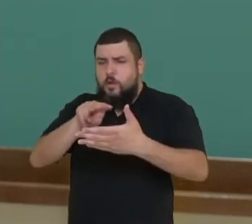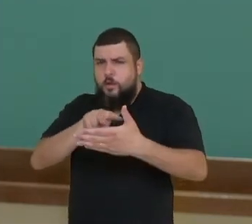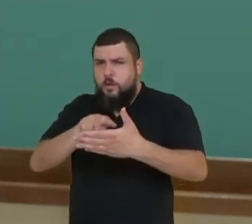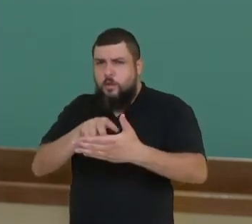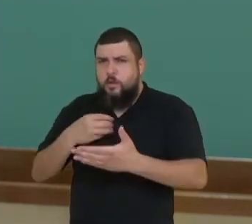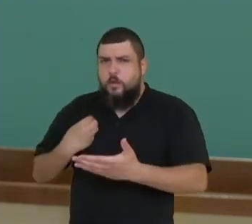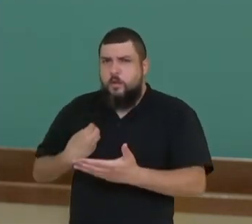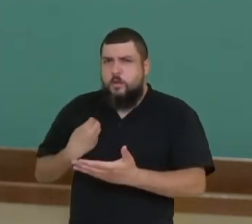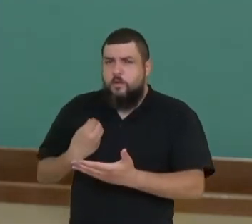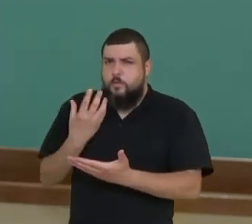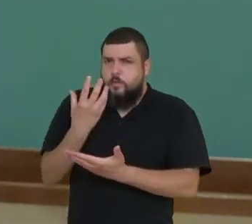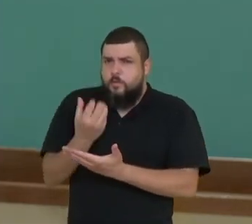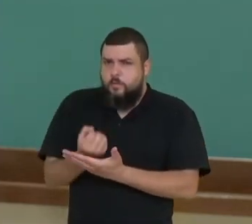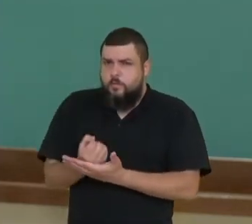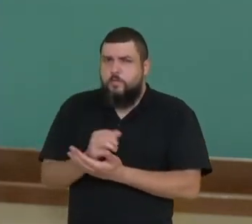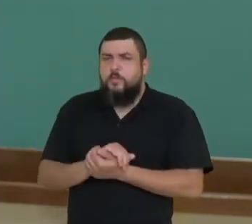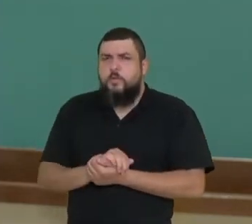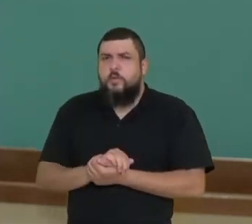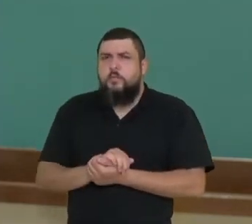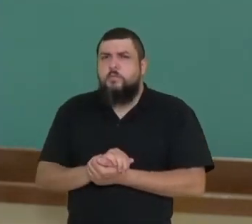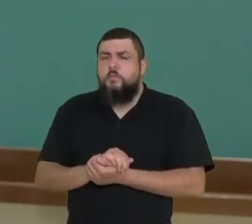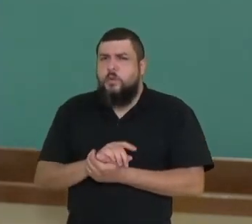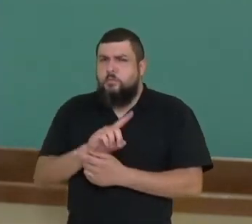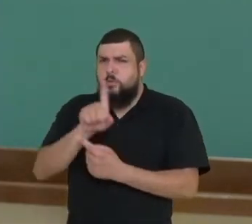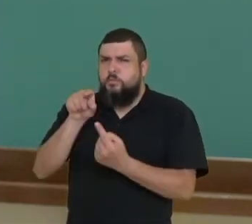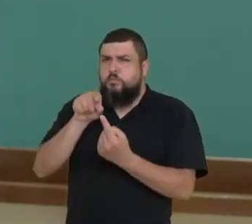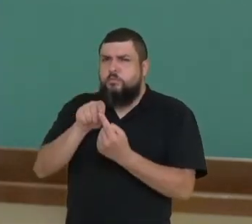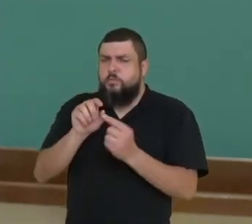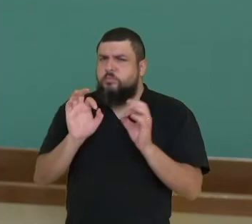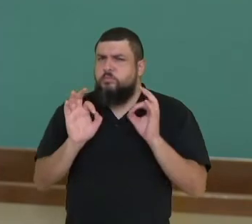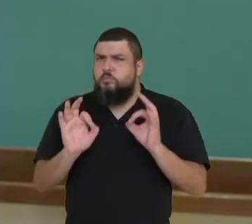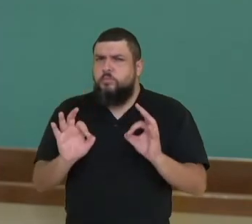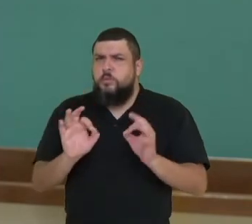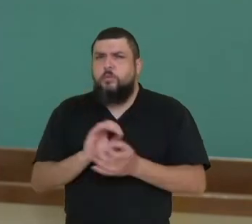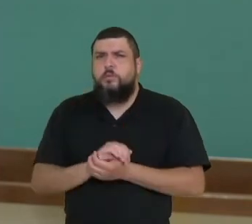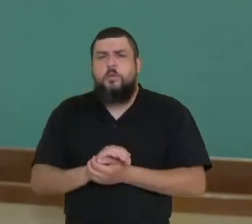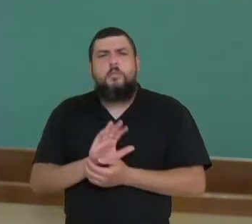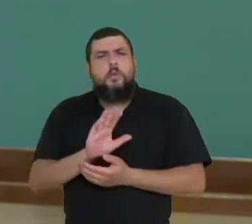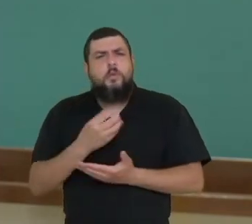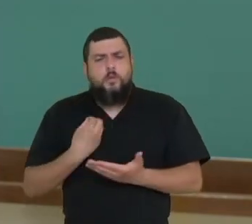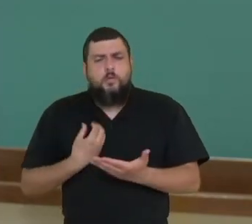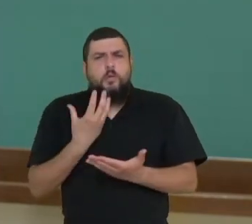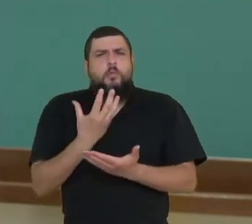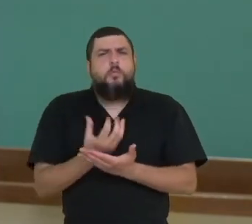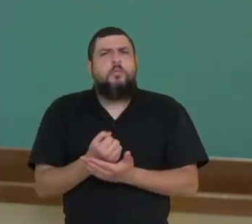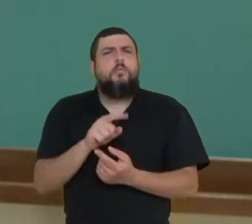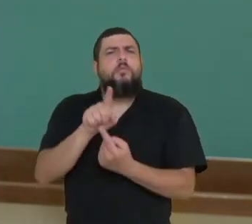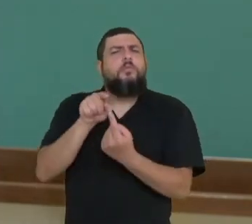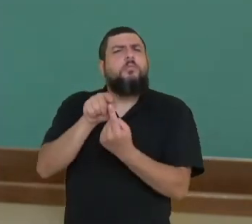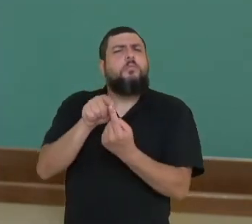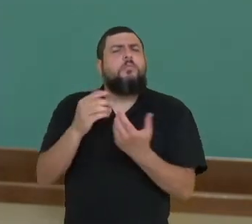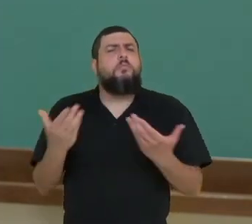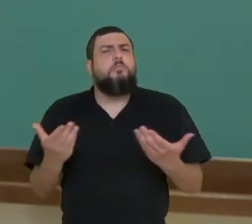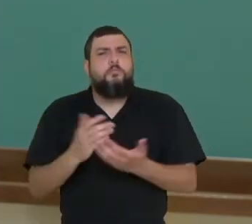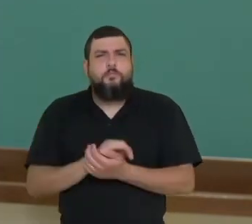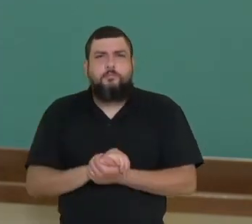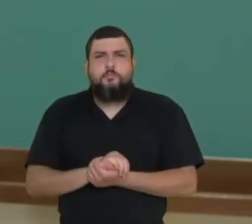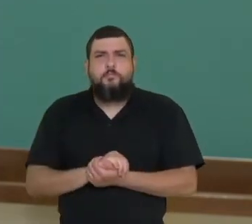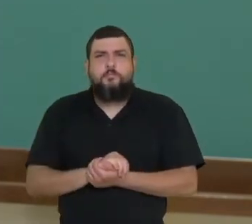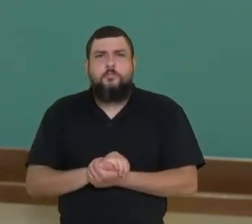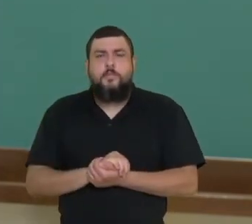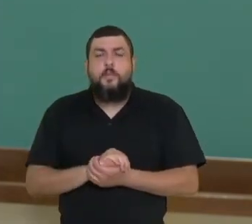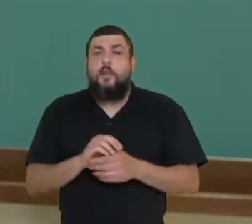Couto, será que ela cumpre sua função? Qual que é a função mesmo de uma biografia? O que você acha? E